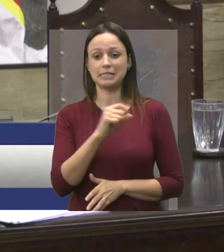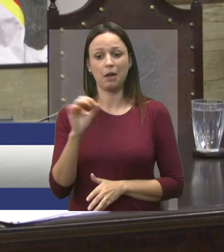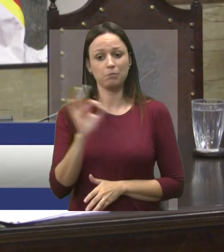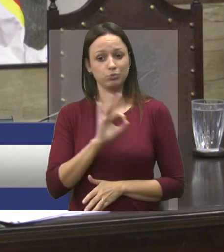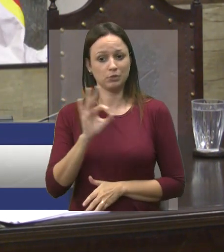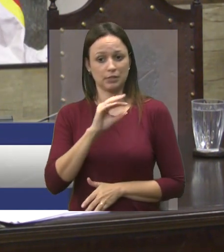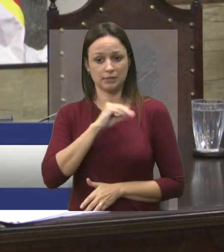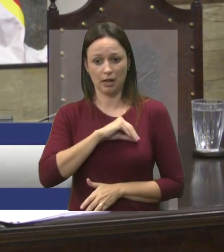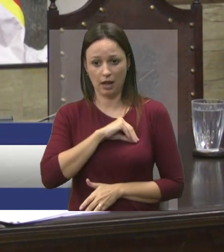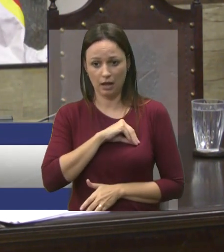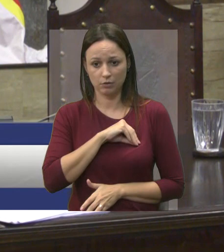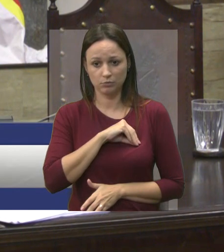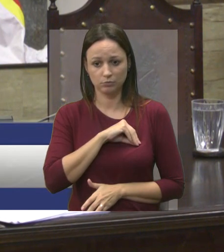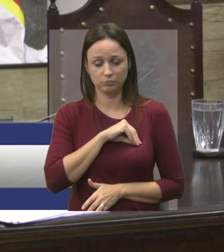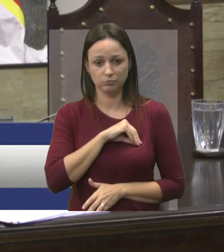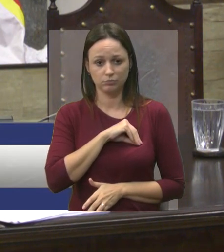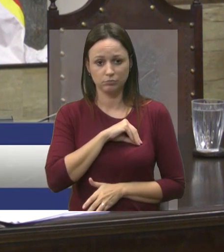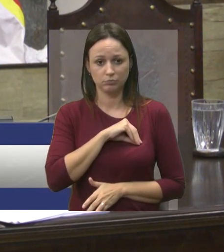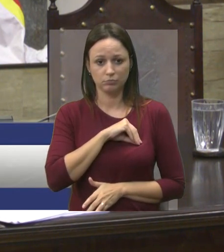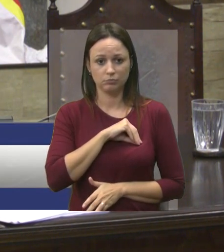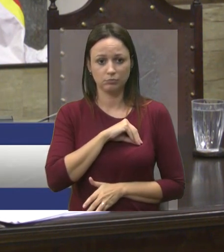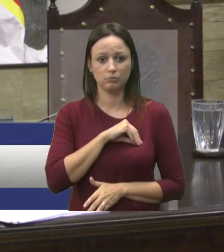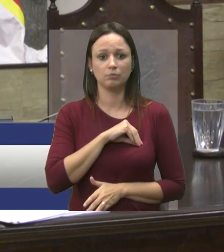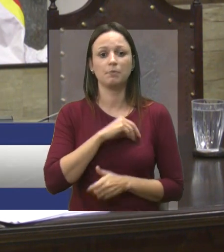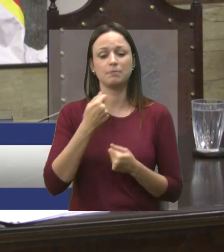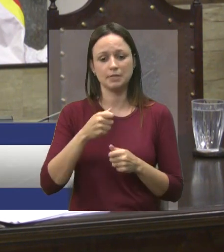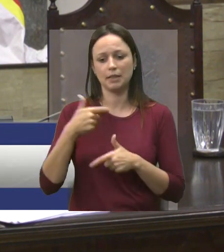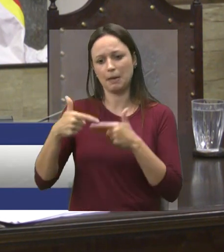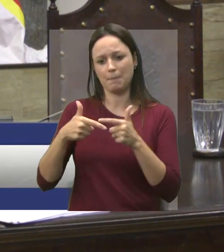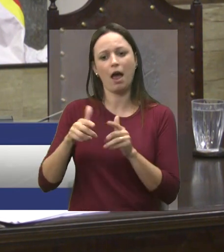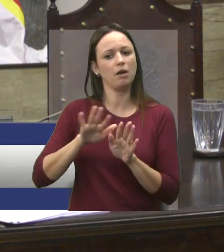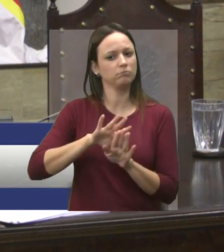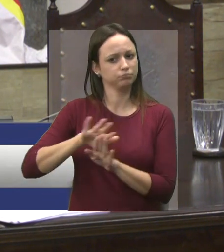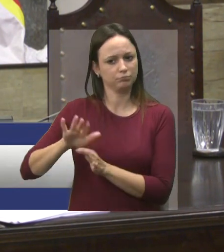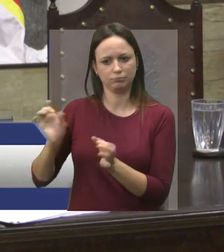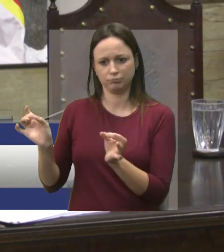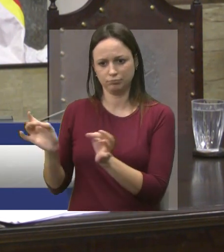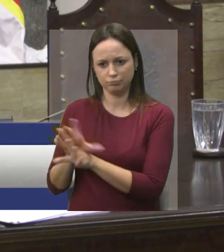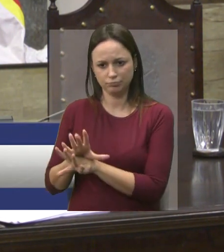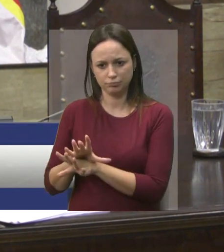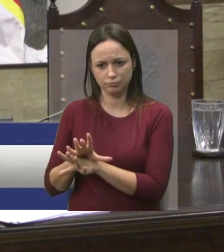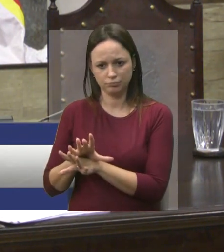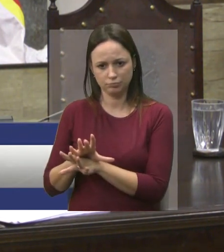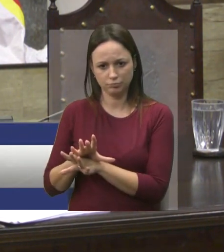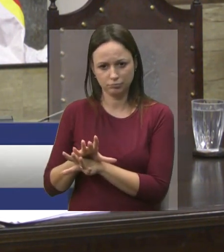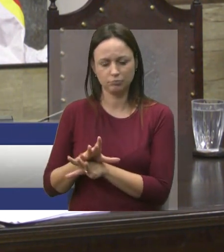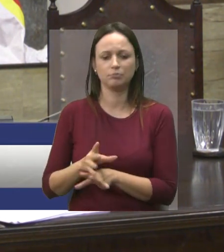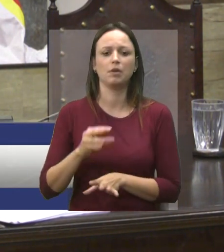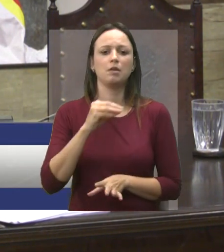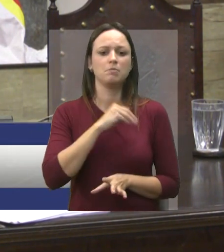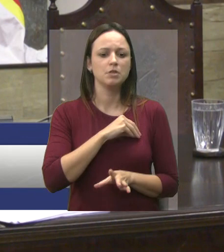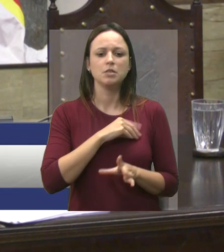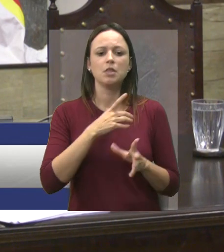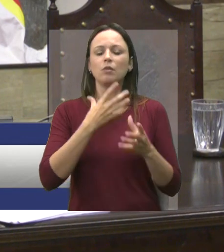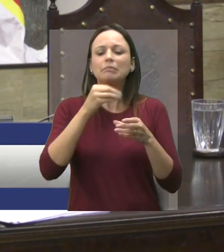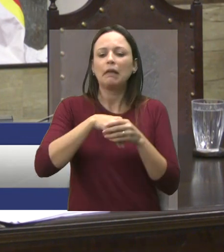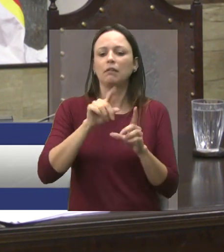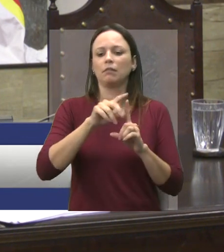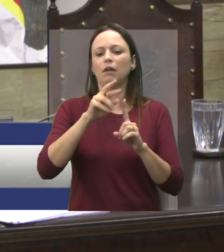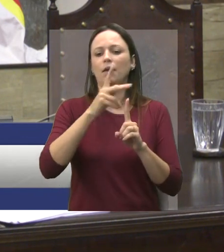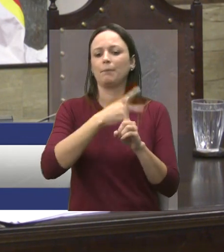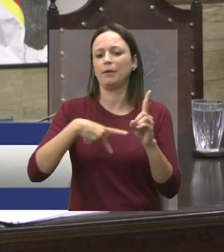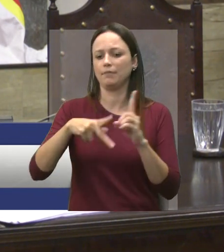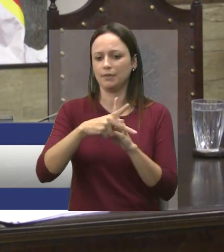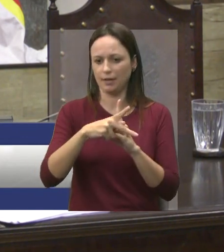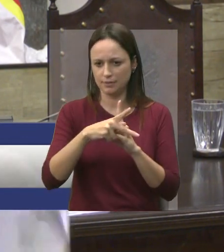contribuição. Ele tem que deixar esse tipo de atividade, mas ele recebe o benefício sem fator previdenciário.